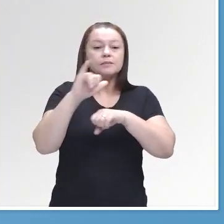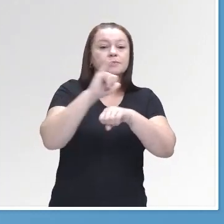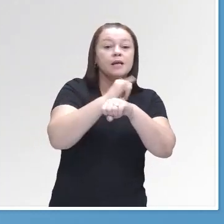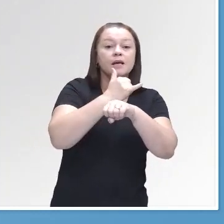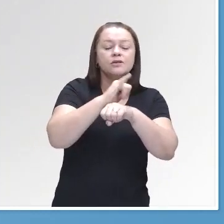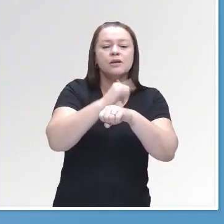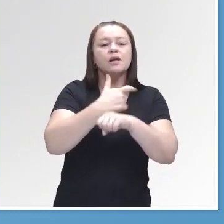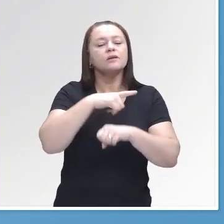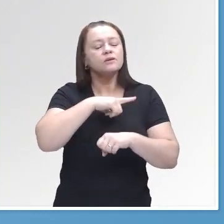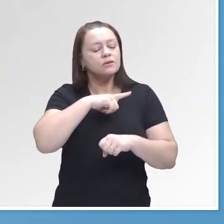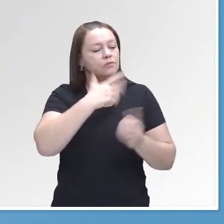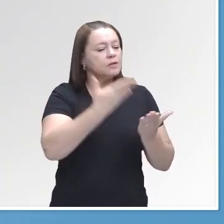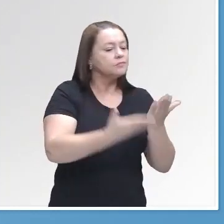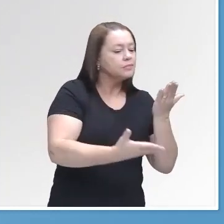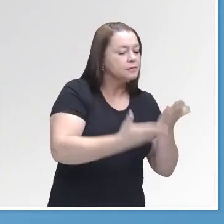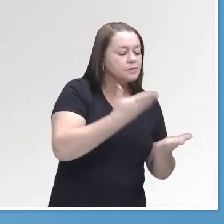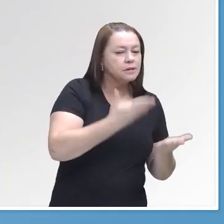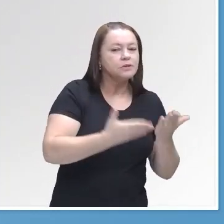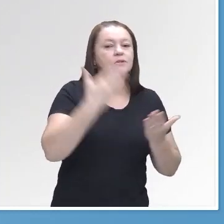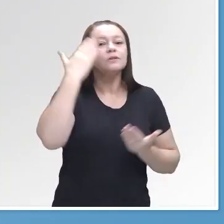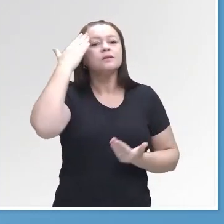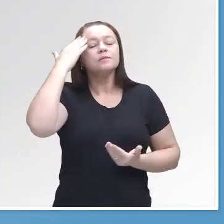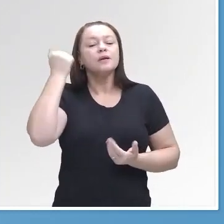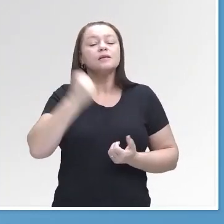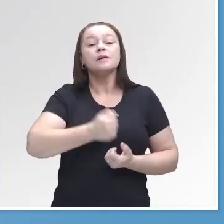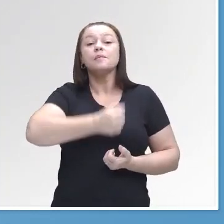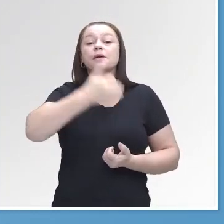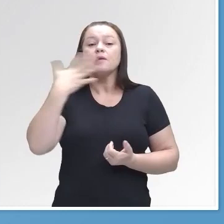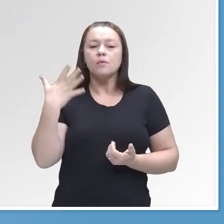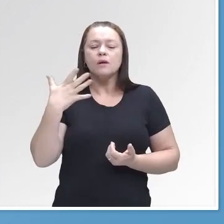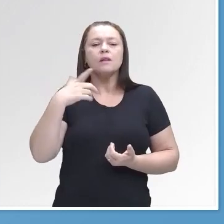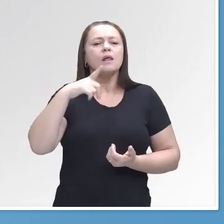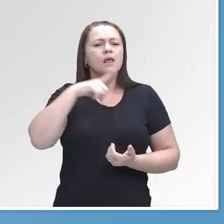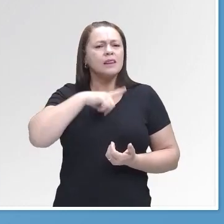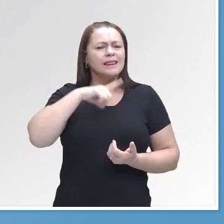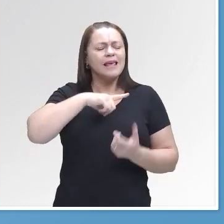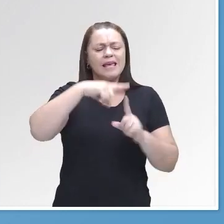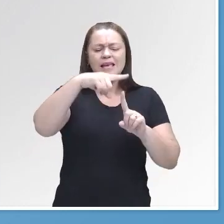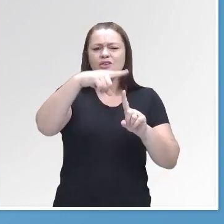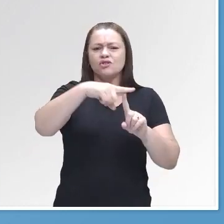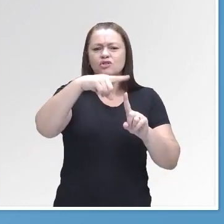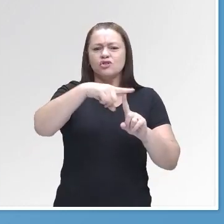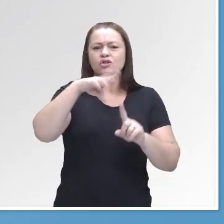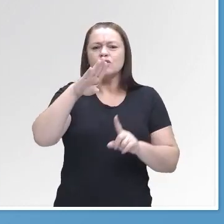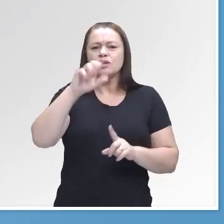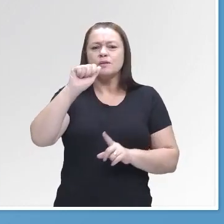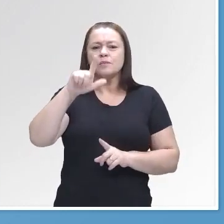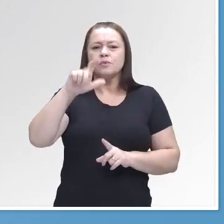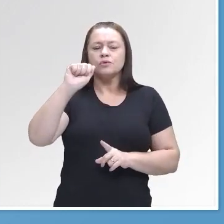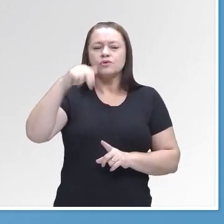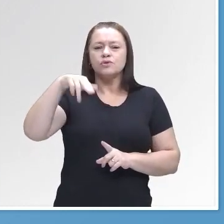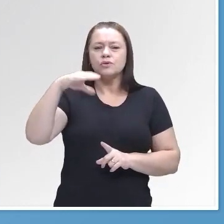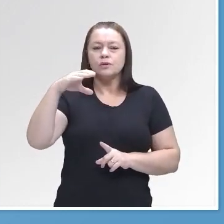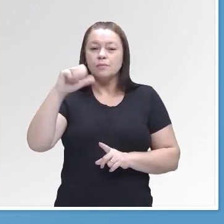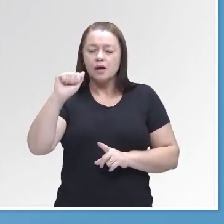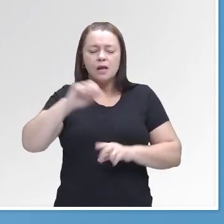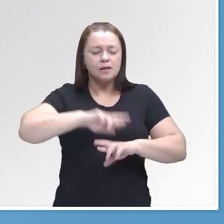medir massa. Existem vários tipos de balança. Elas podem